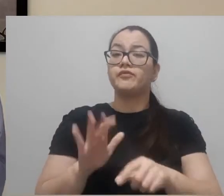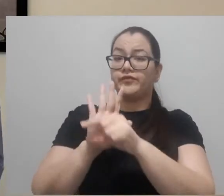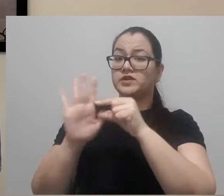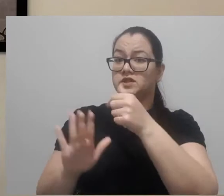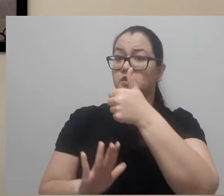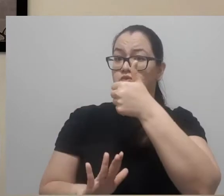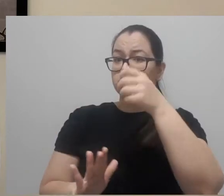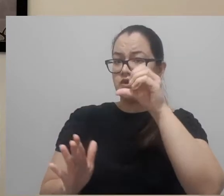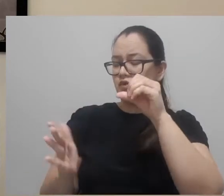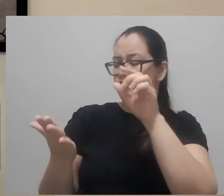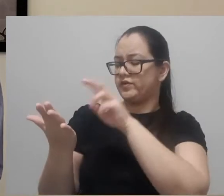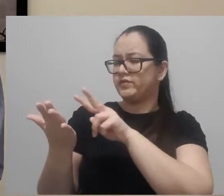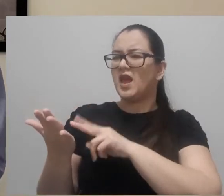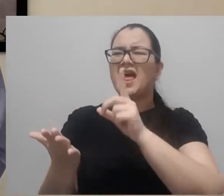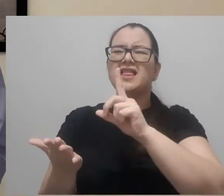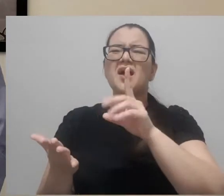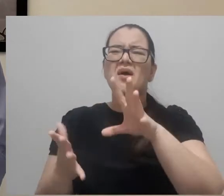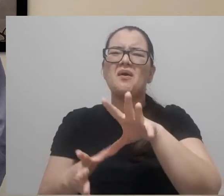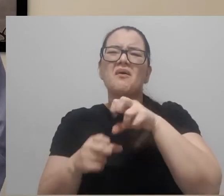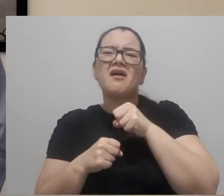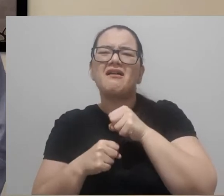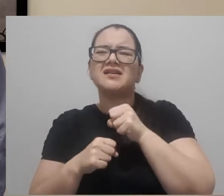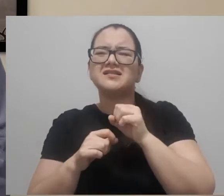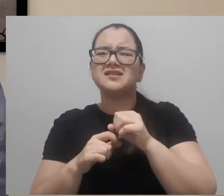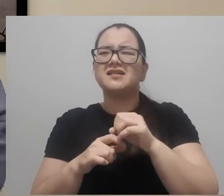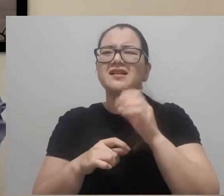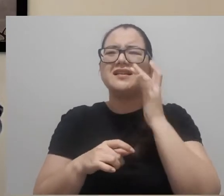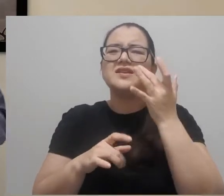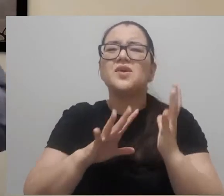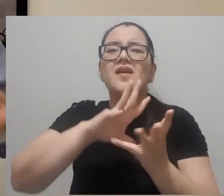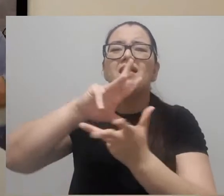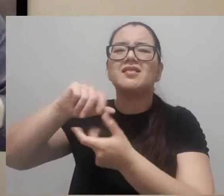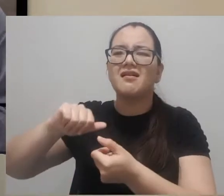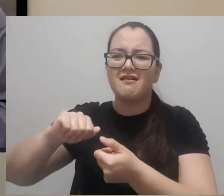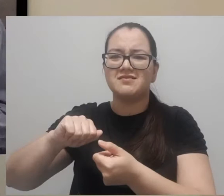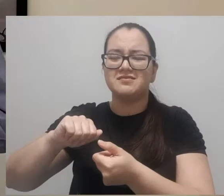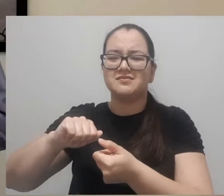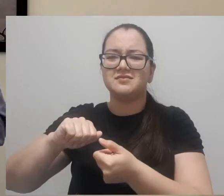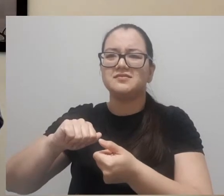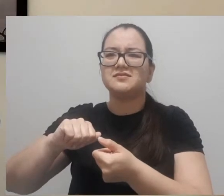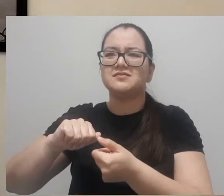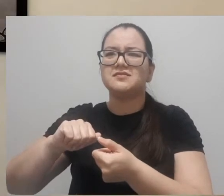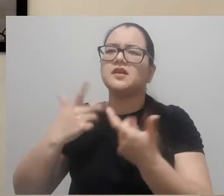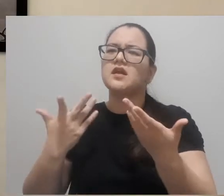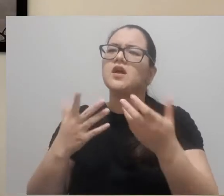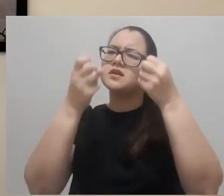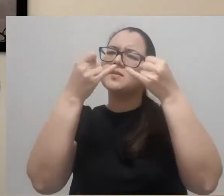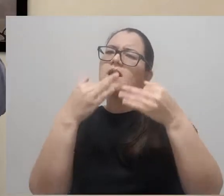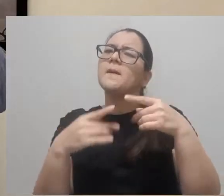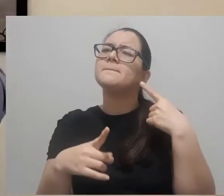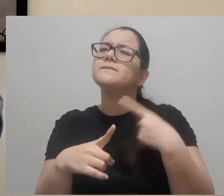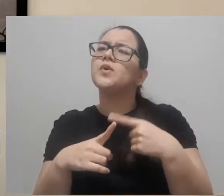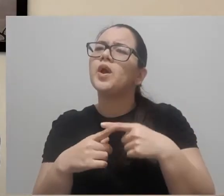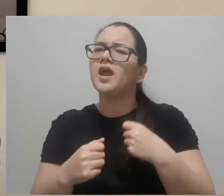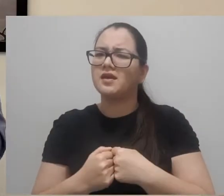outros tesouros sobre a terra. E ele dá razão por isso. Por que nós não devemos acumular esses tesouros sobre a terra? E exatamente nós